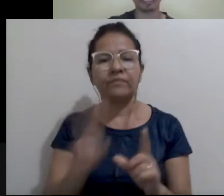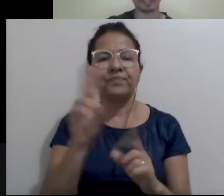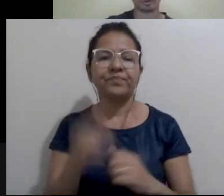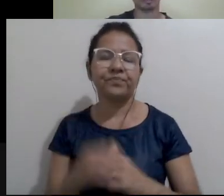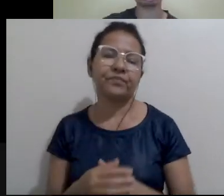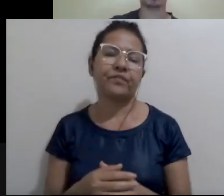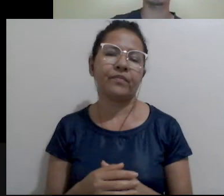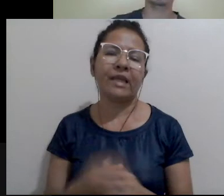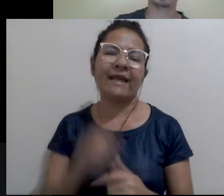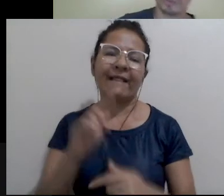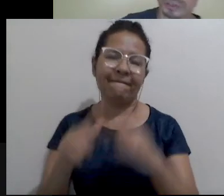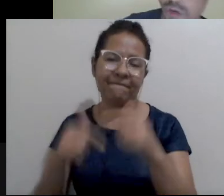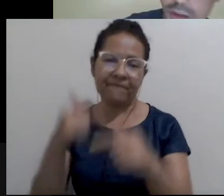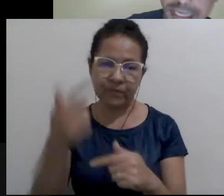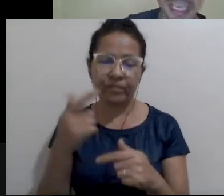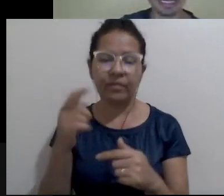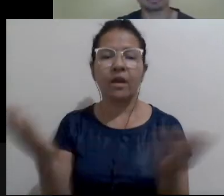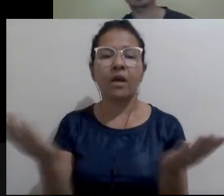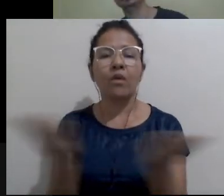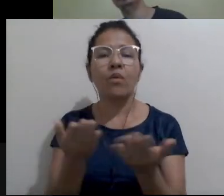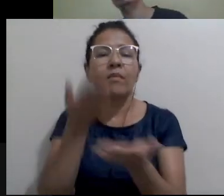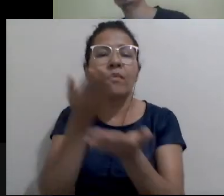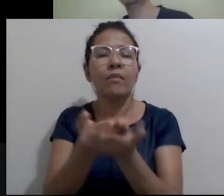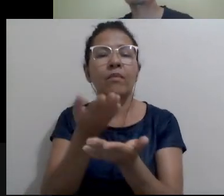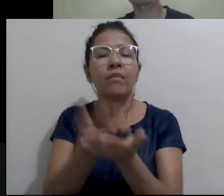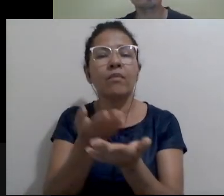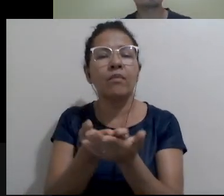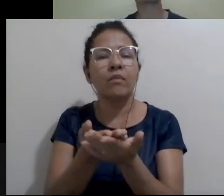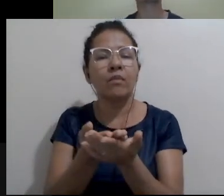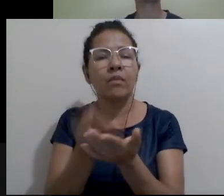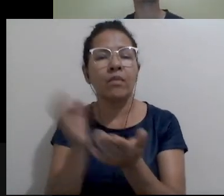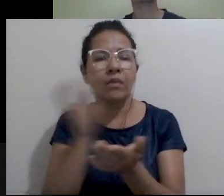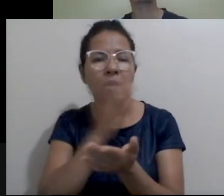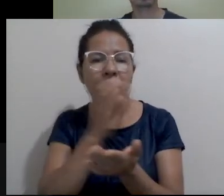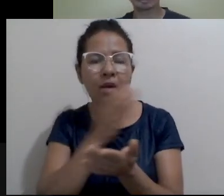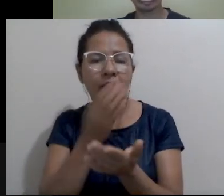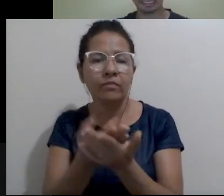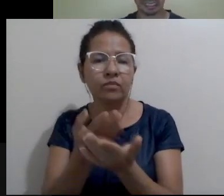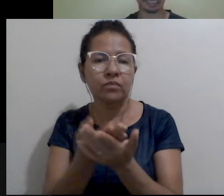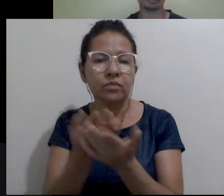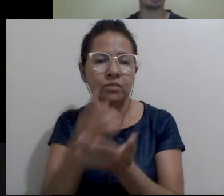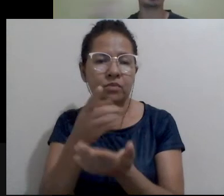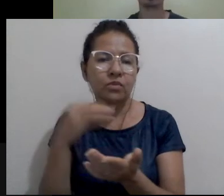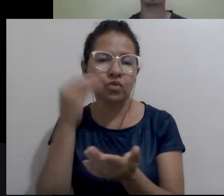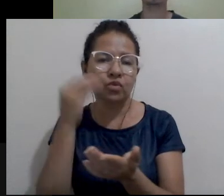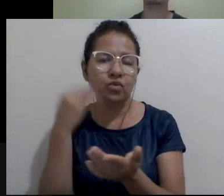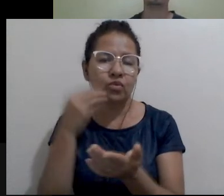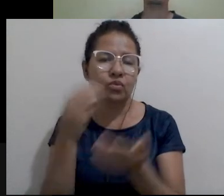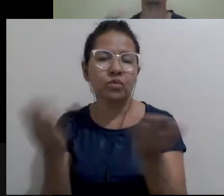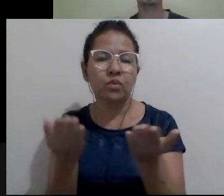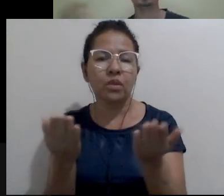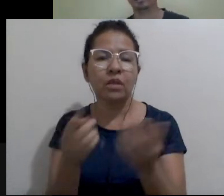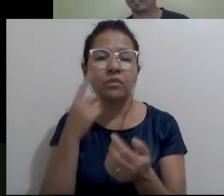Bom, na sequência, nós vamos fazer uma pequena análise aqui e depois a gente continua abordando esse conteúdo, tá? Nessa análise em relação ao que a gente já